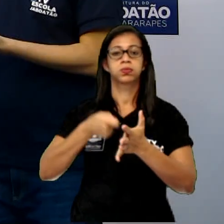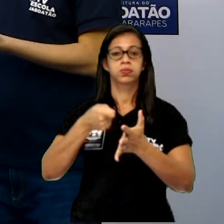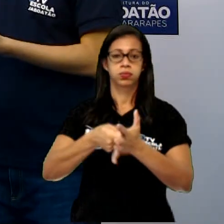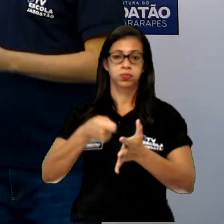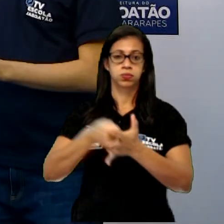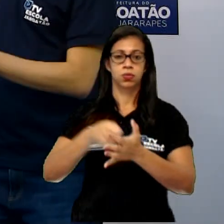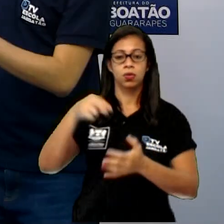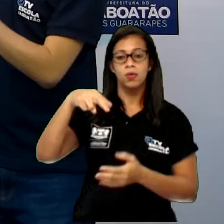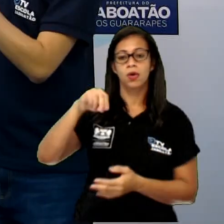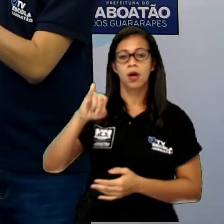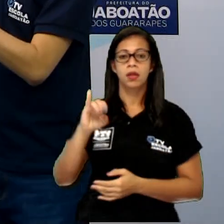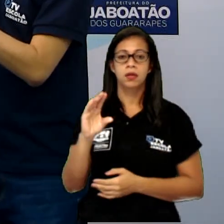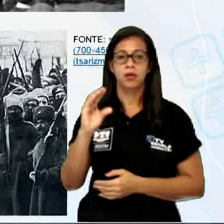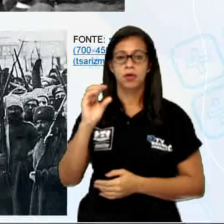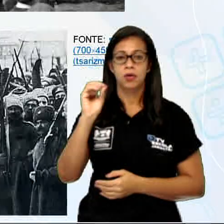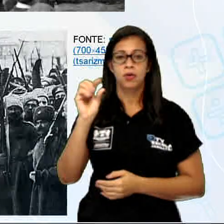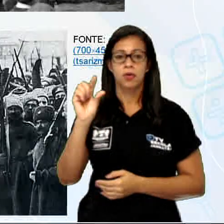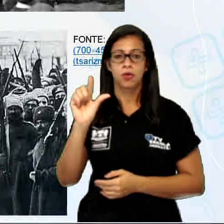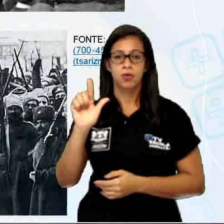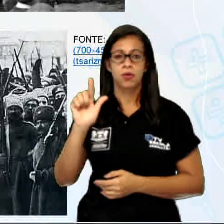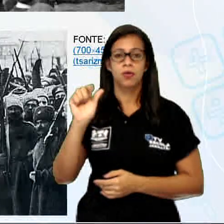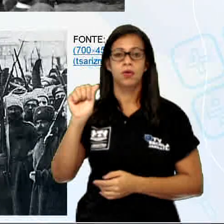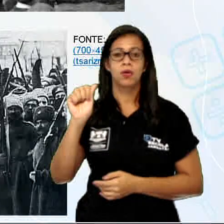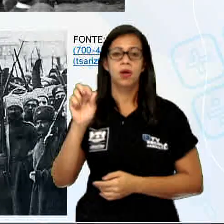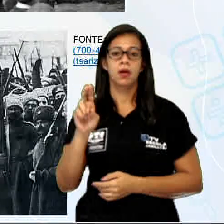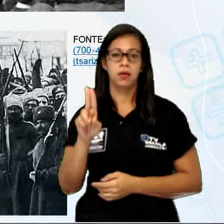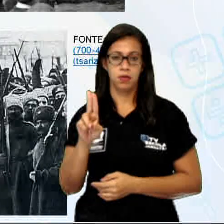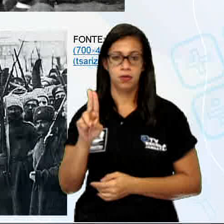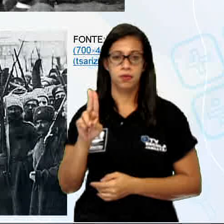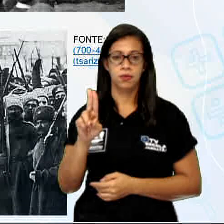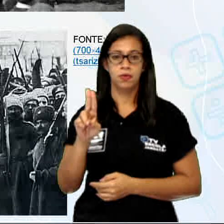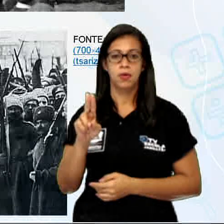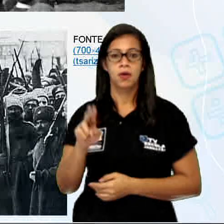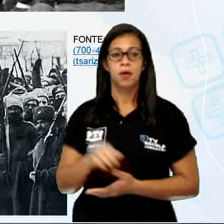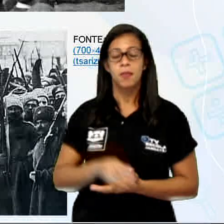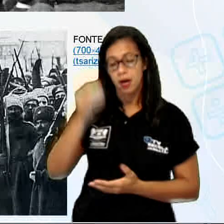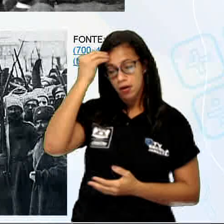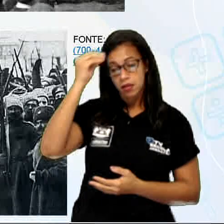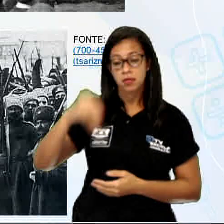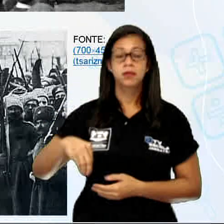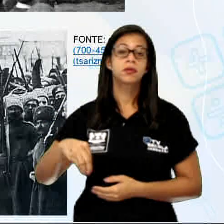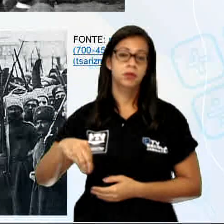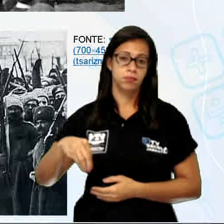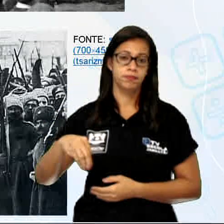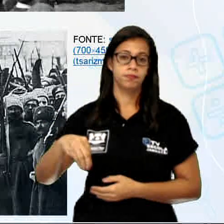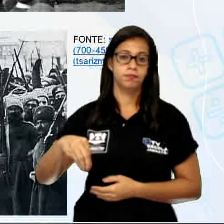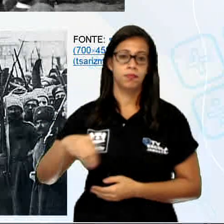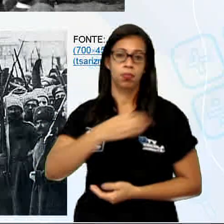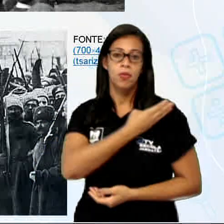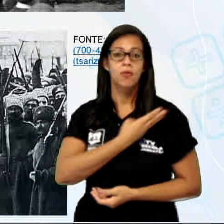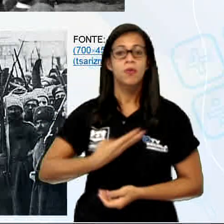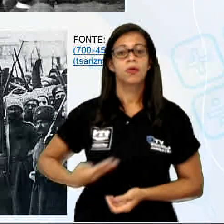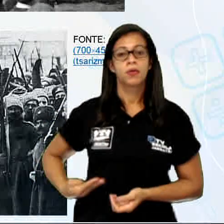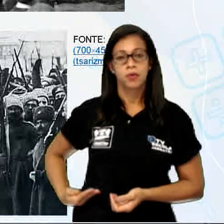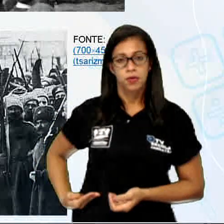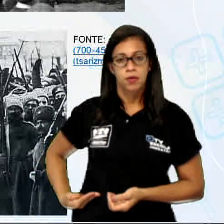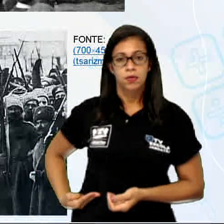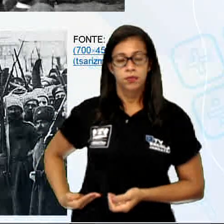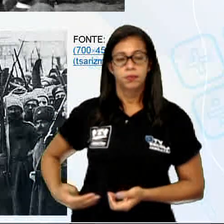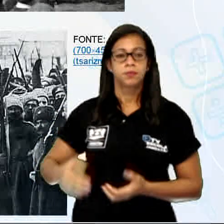abdicar do trono. Então, um governo provisório foi instalado em seguida sob o comando do príncipe Lvov,